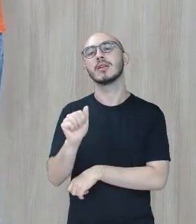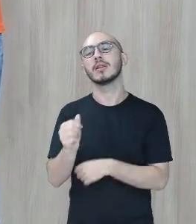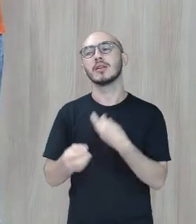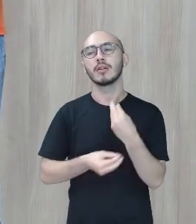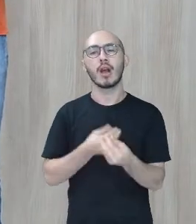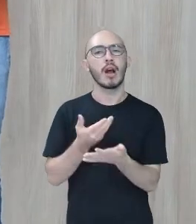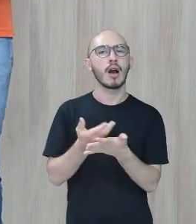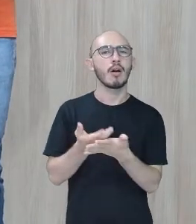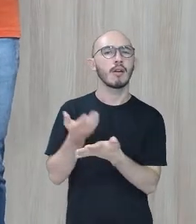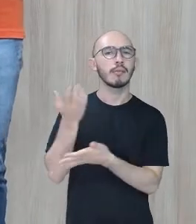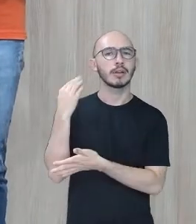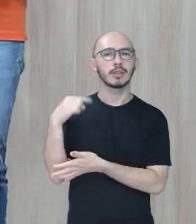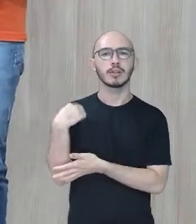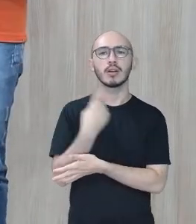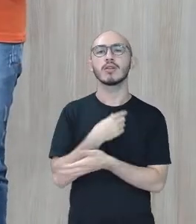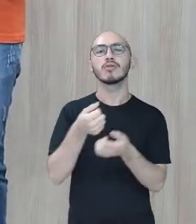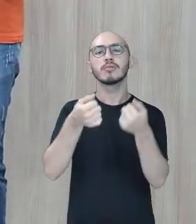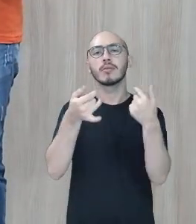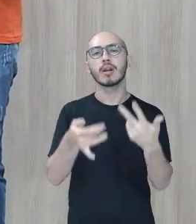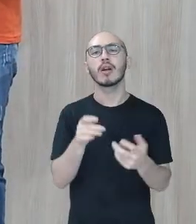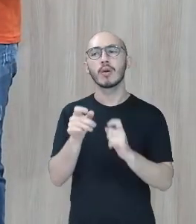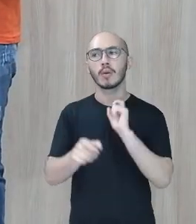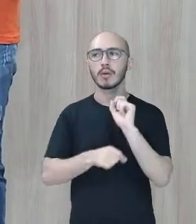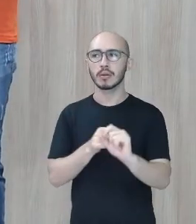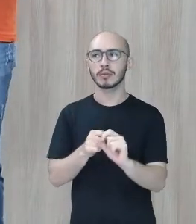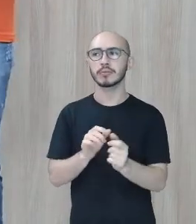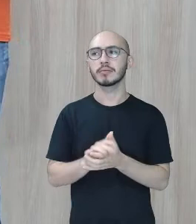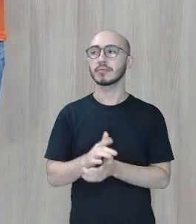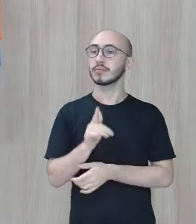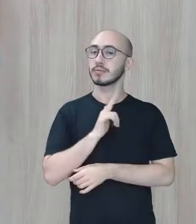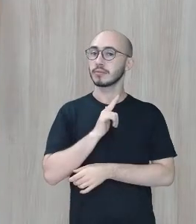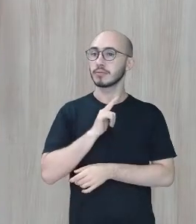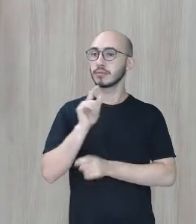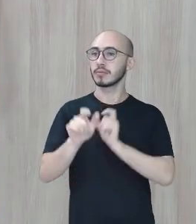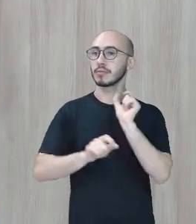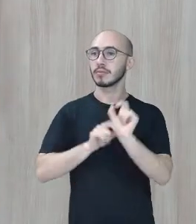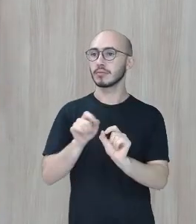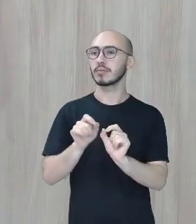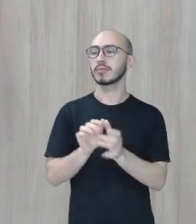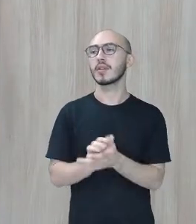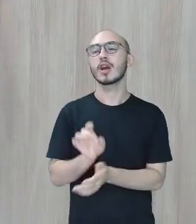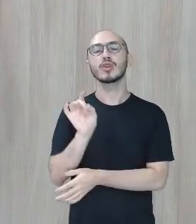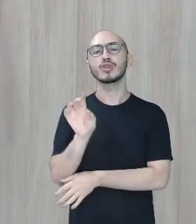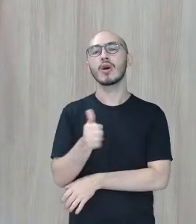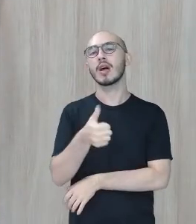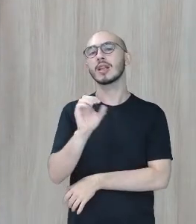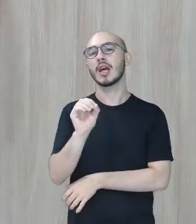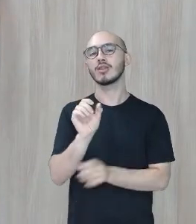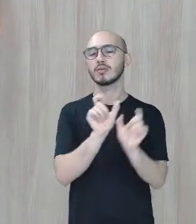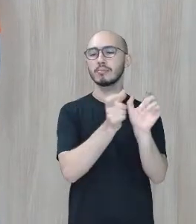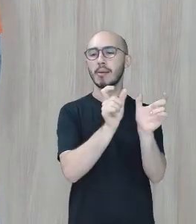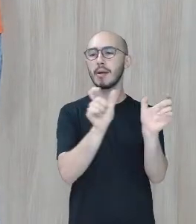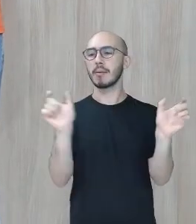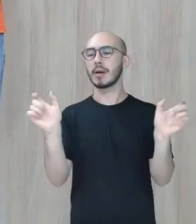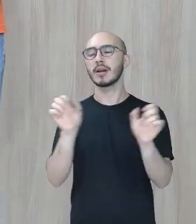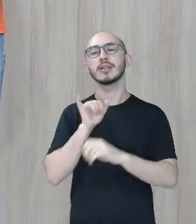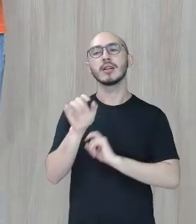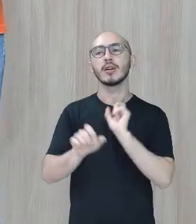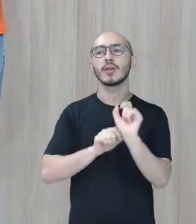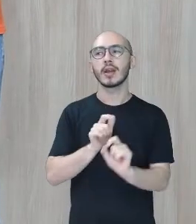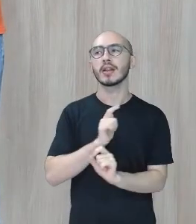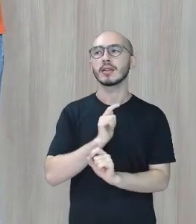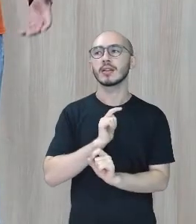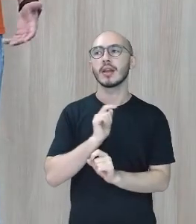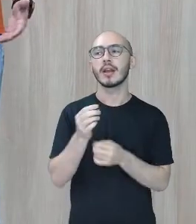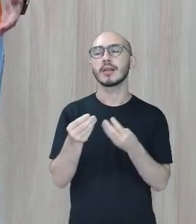aula passada, eu falei o seguinte, ó, temos uma sequência aqui com apenas 10 números. Mas se trabalharmos uma